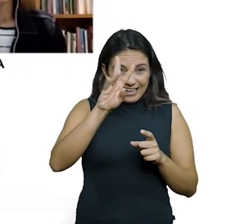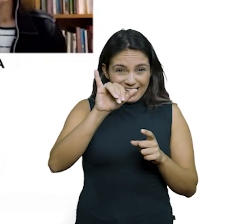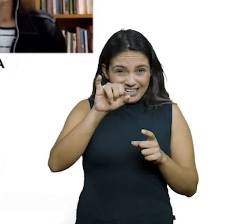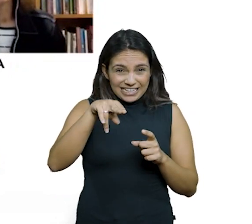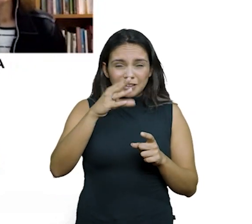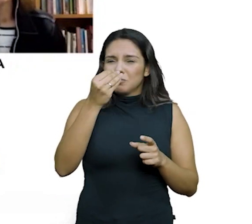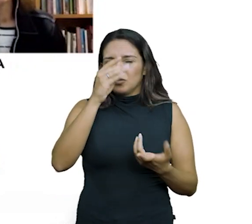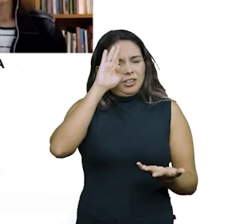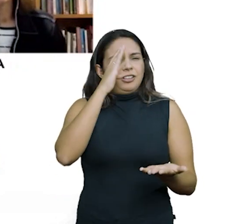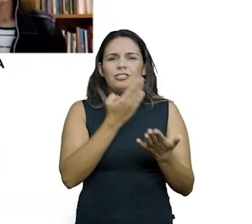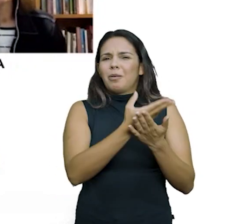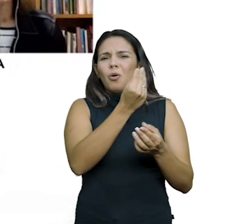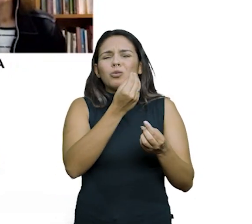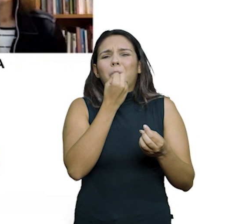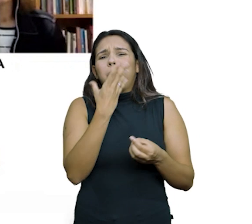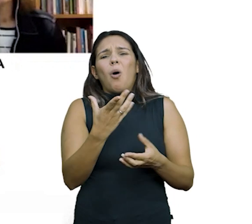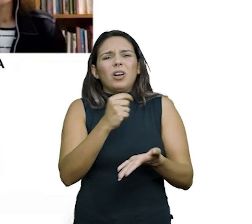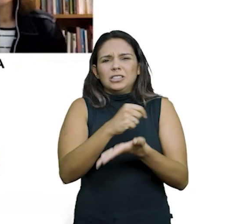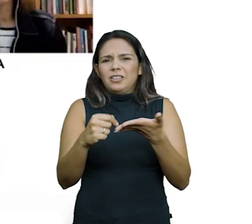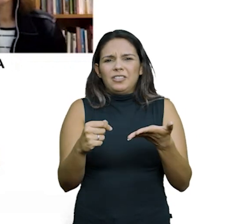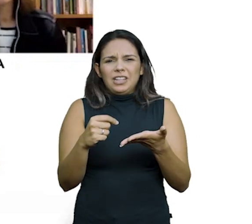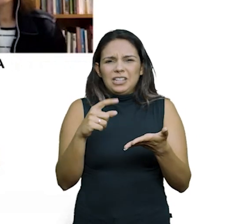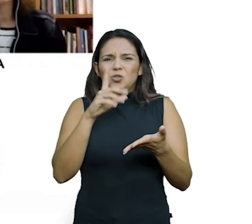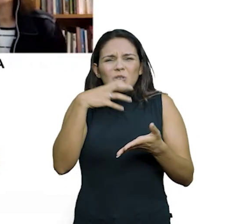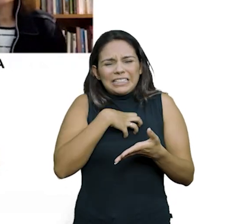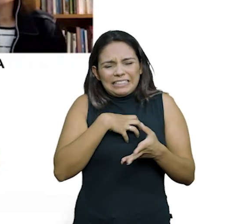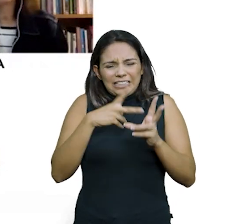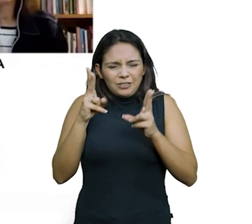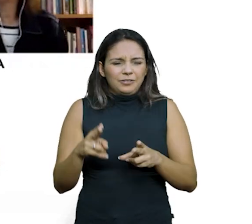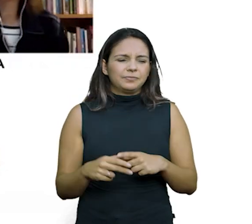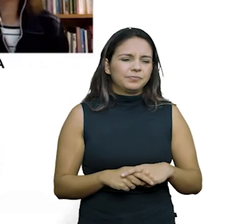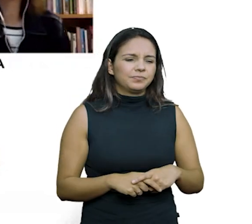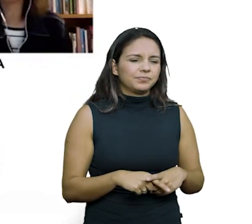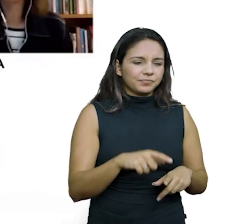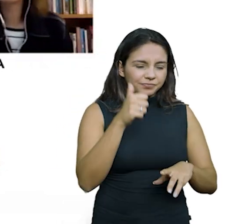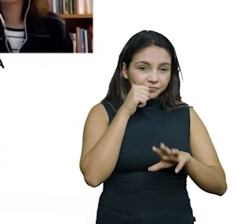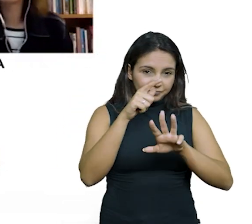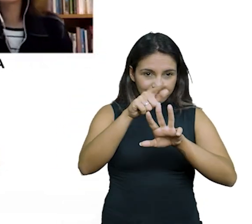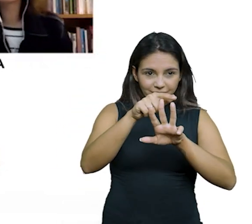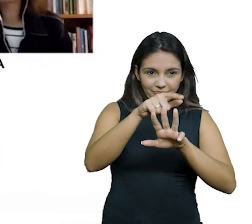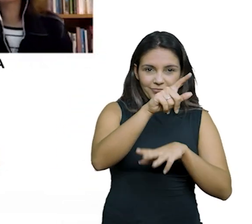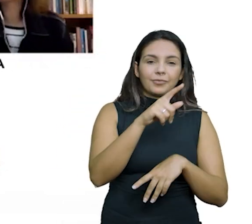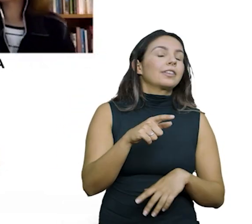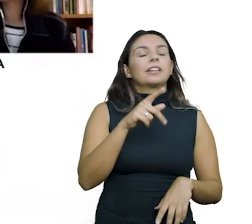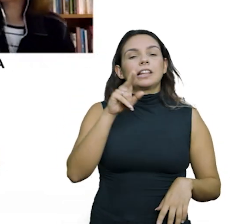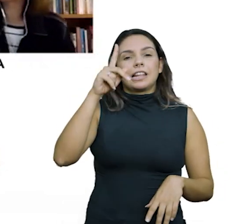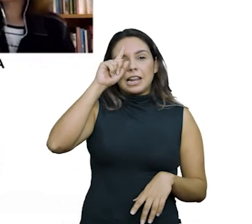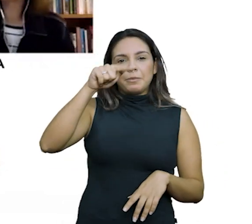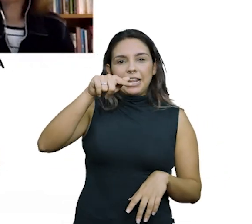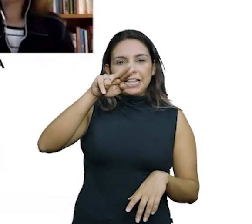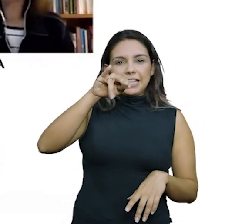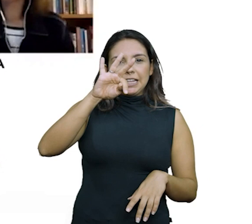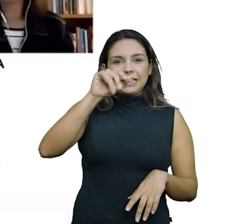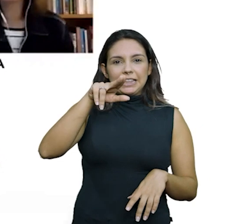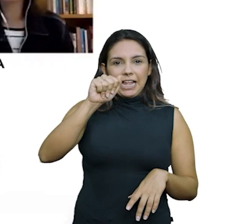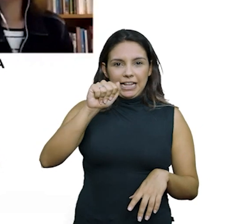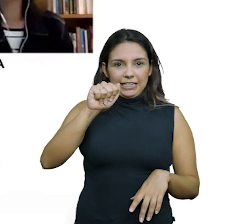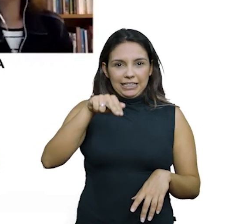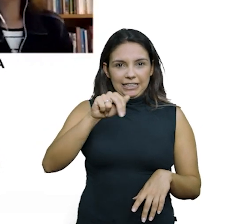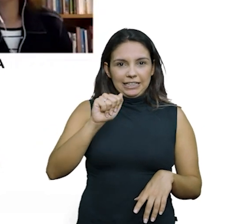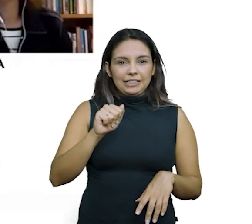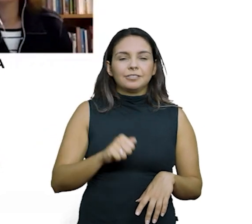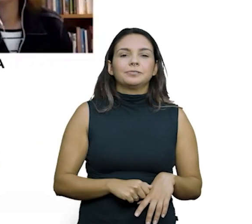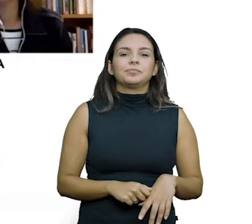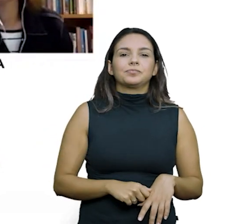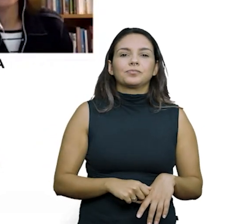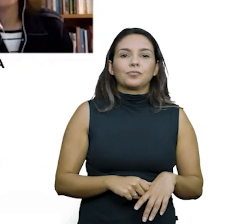Leminski é inacreditável. Não dá para explicar. Não, Quintana, eu estou lembrando uma dele agora, começa a vir. O fantasma é um